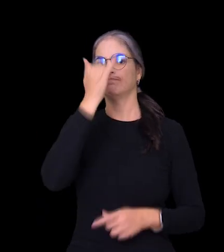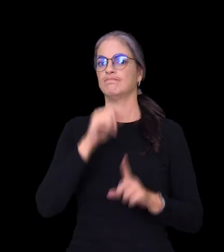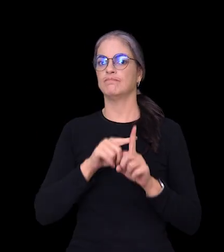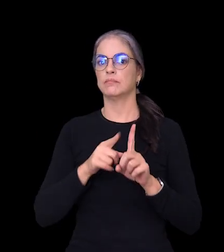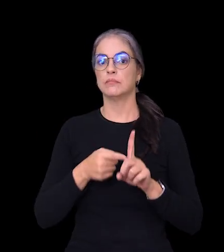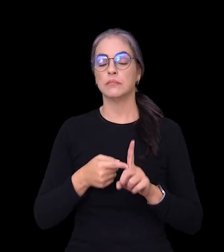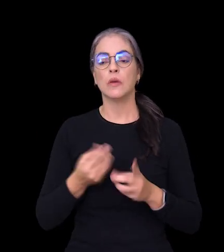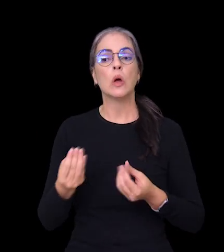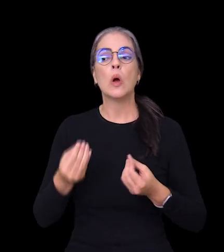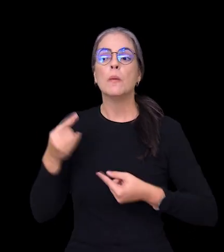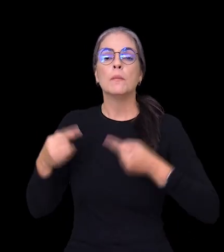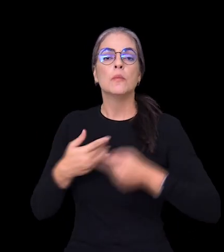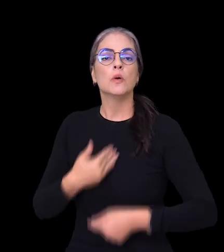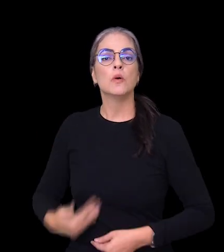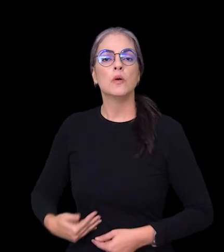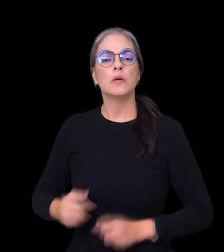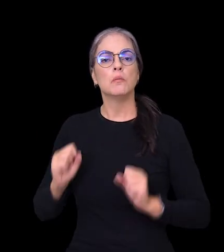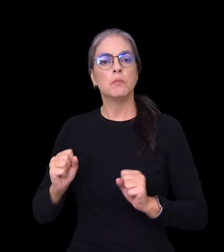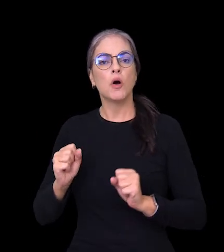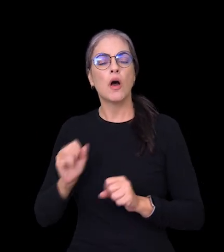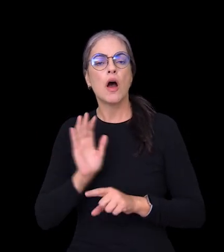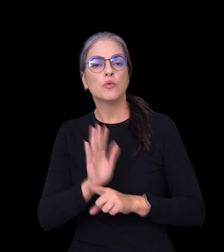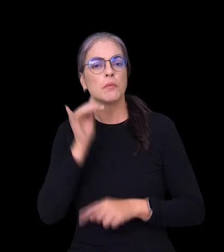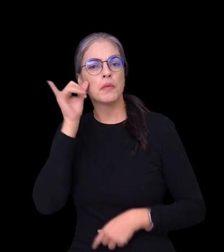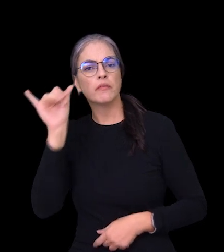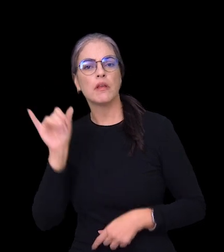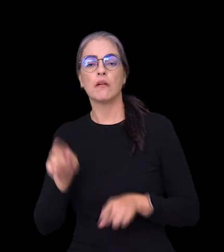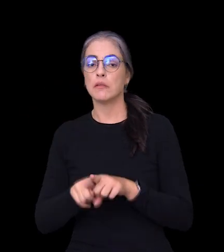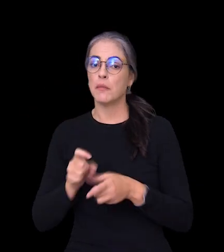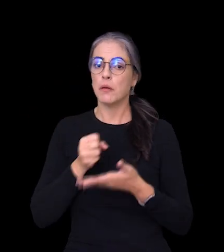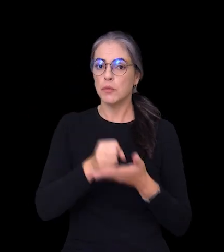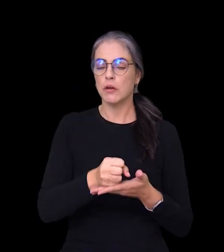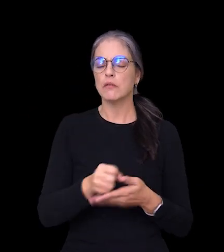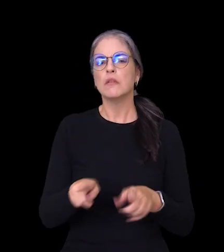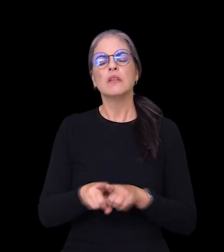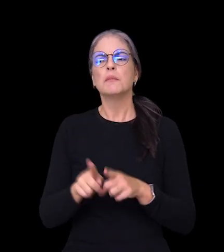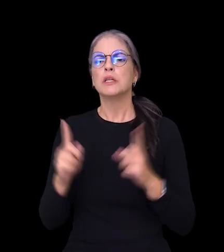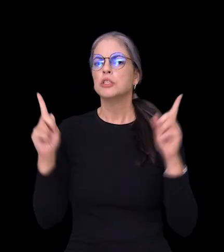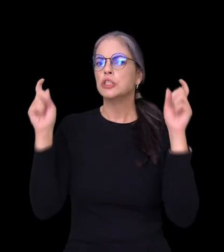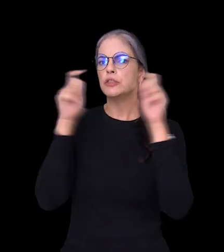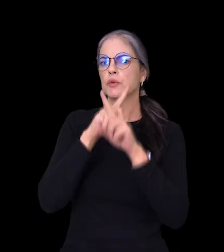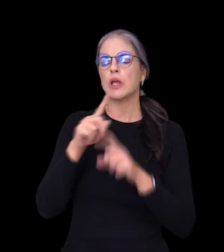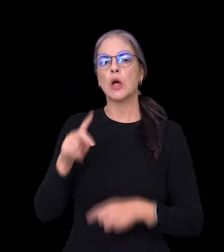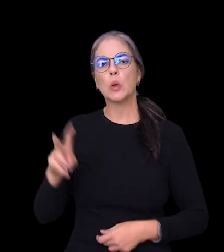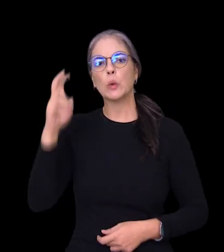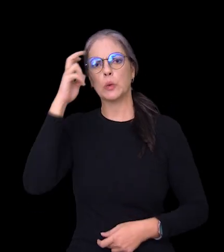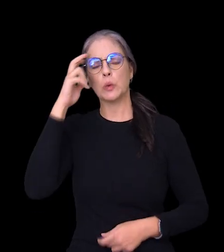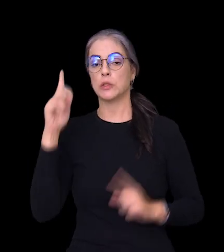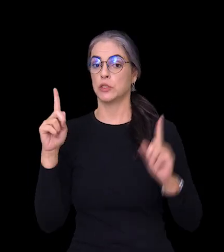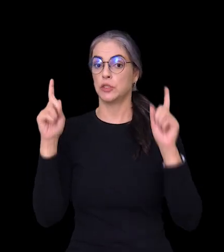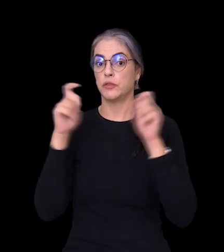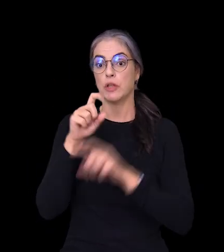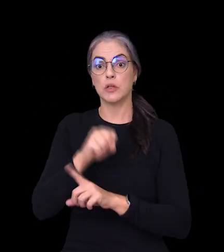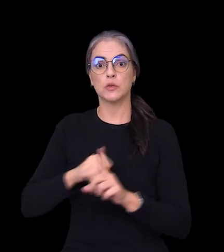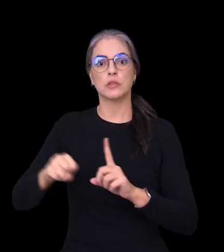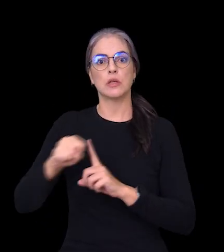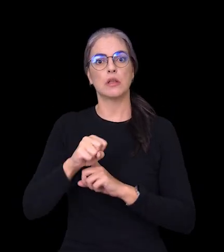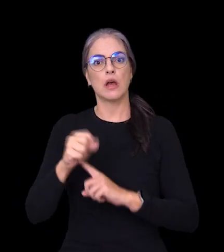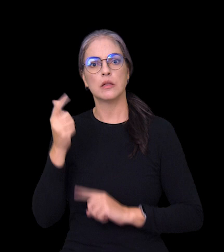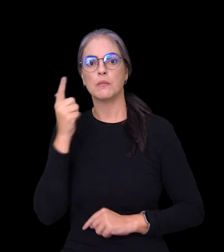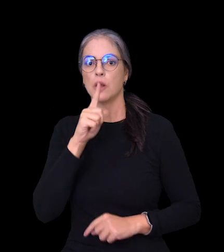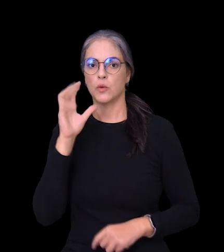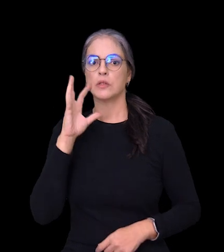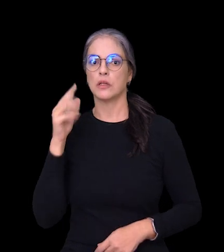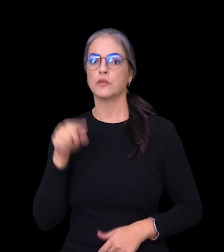públicas de prevenção e apoio e os desafios culturais e sociais que precisam ser enfrentados para combater esse grave